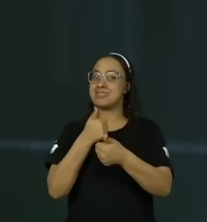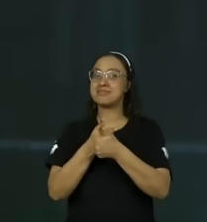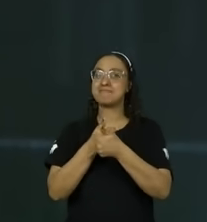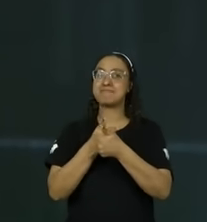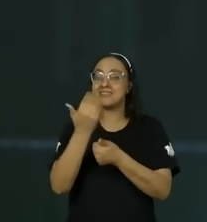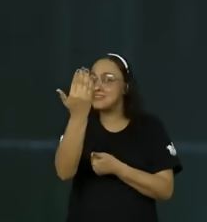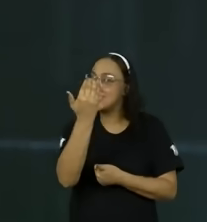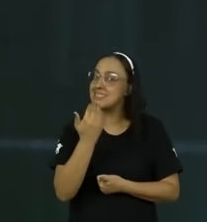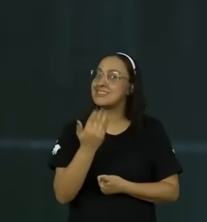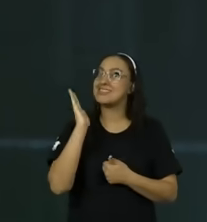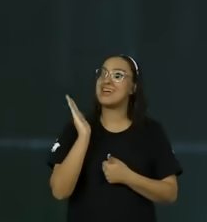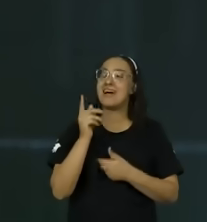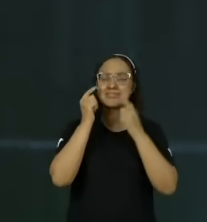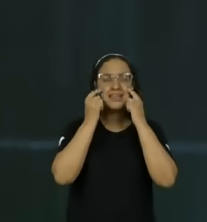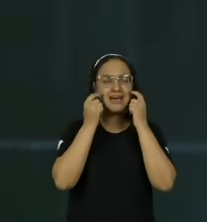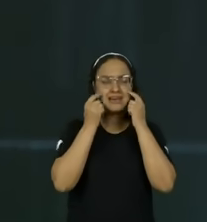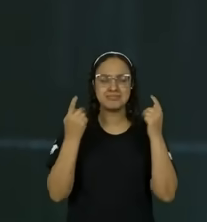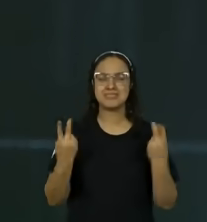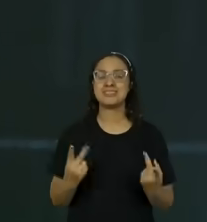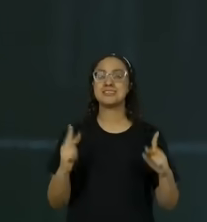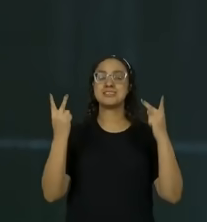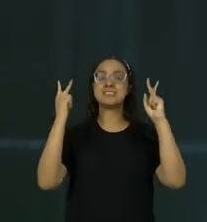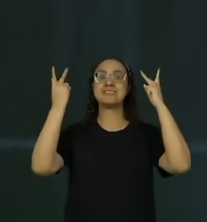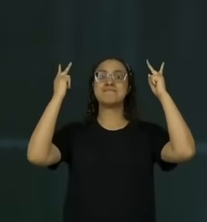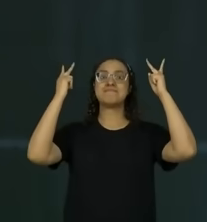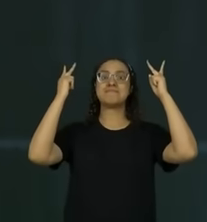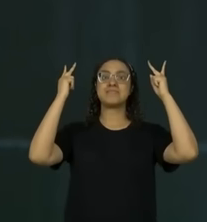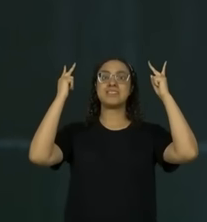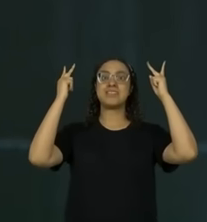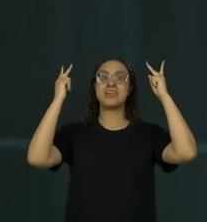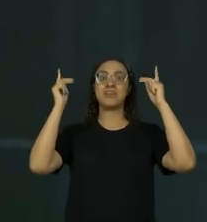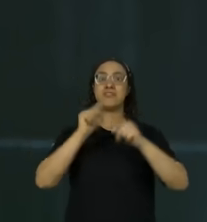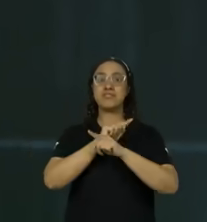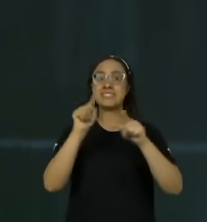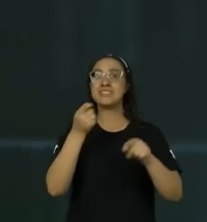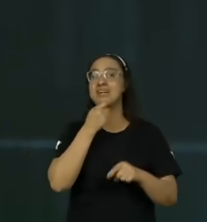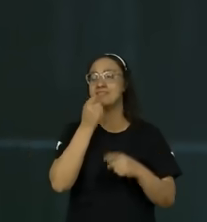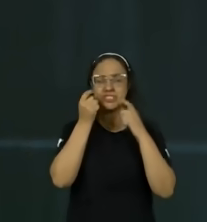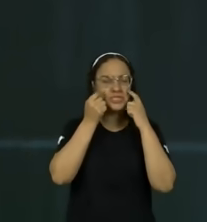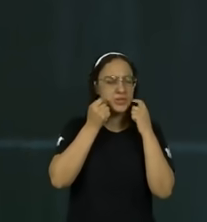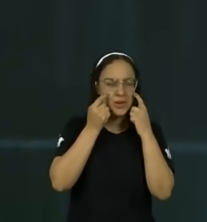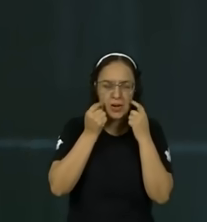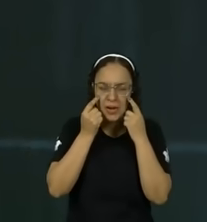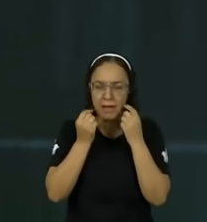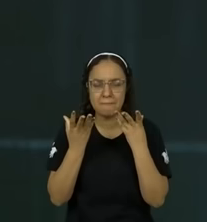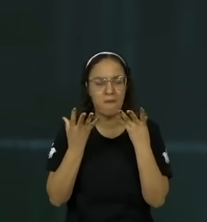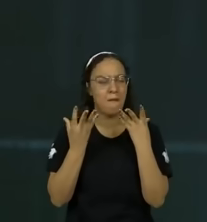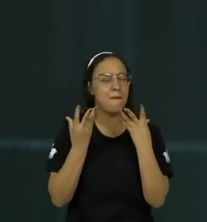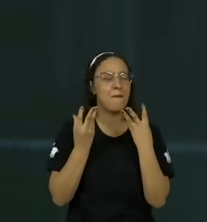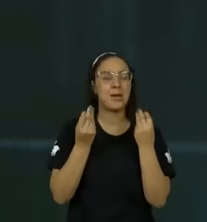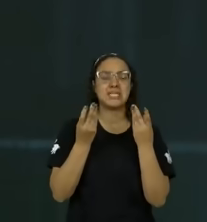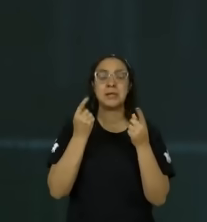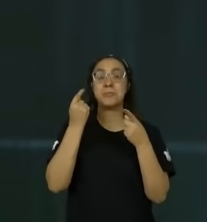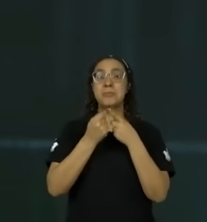está vindo as lágrimas da vitória, as lágrimas que vão curar os traumas. Porque quando você entende o